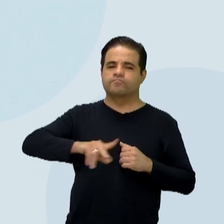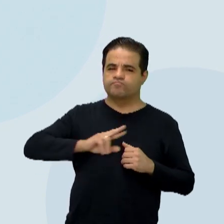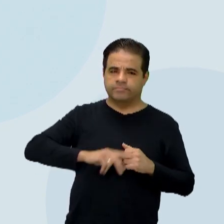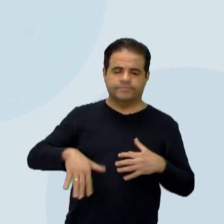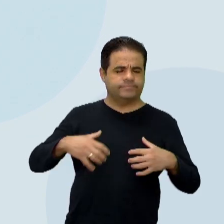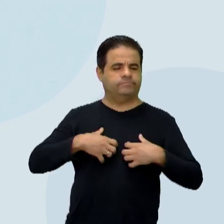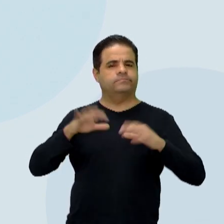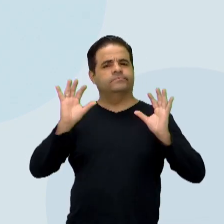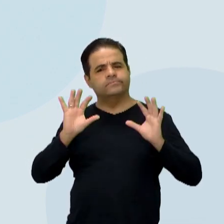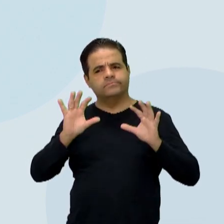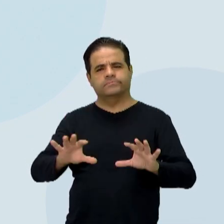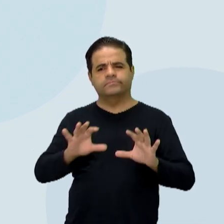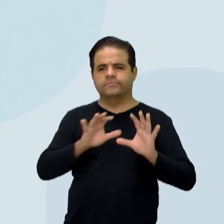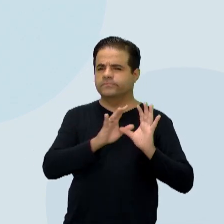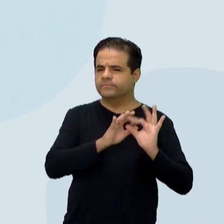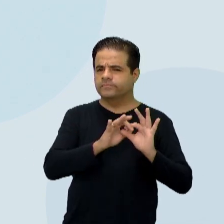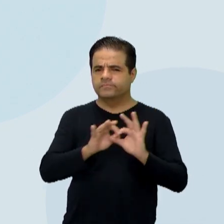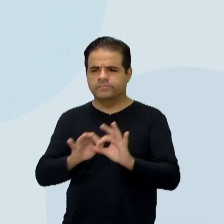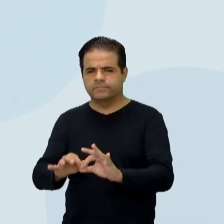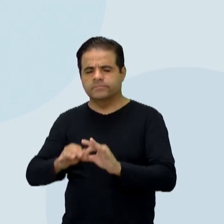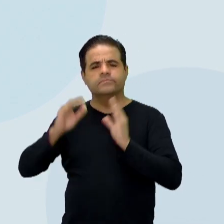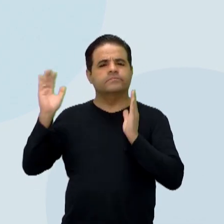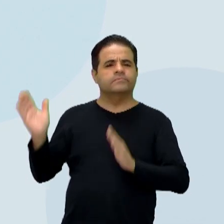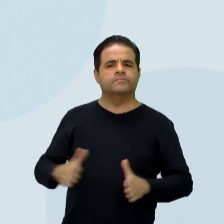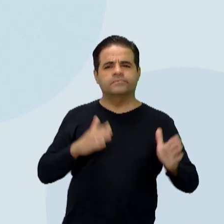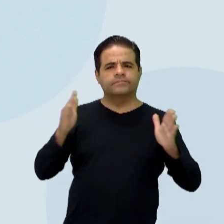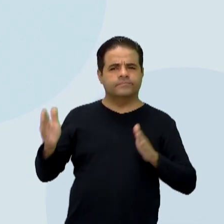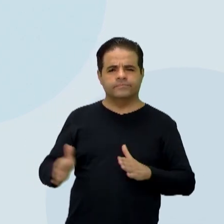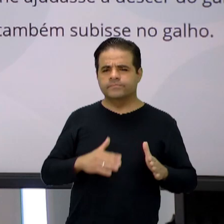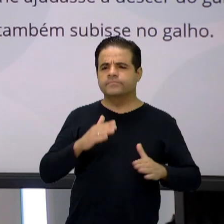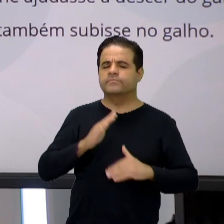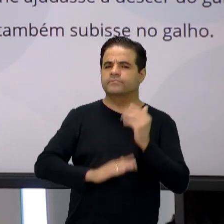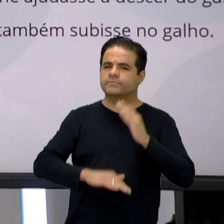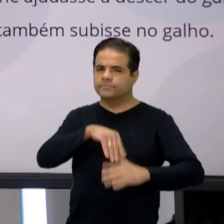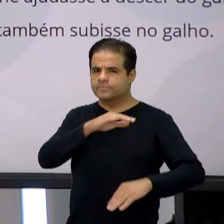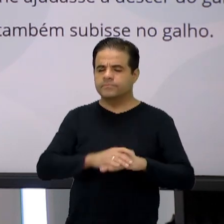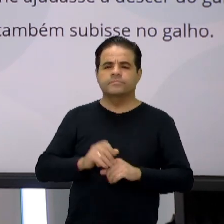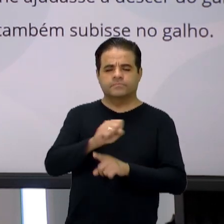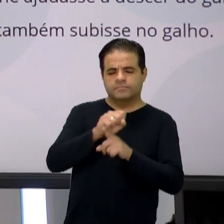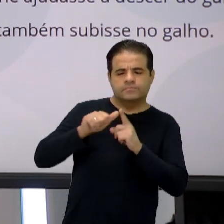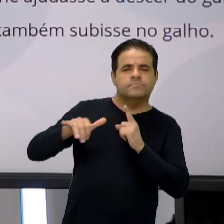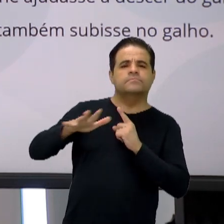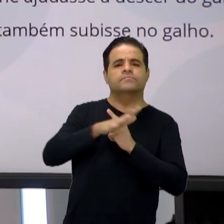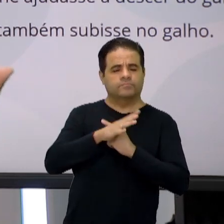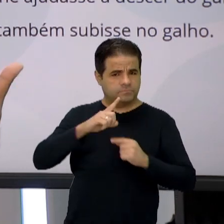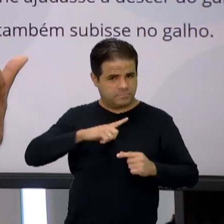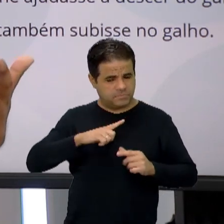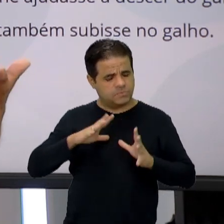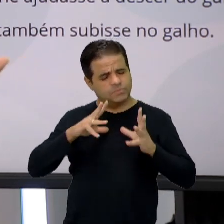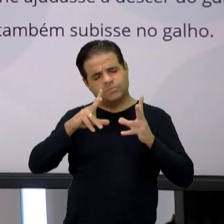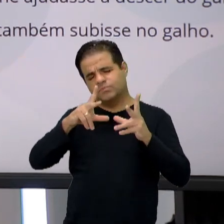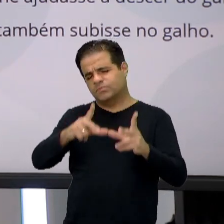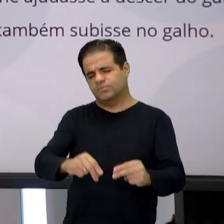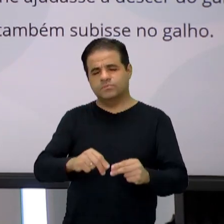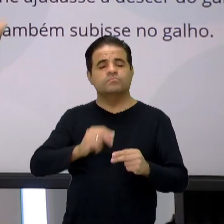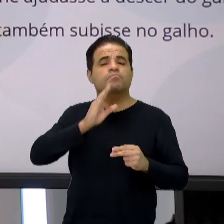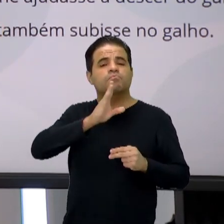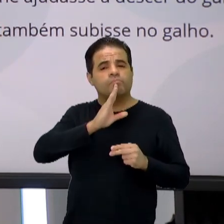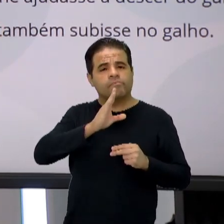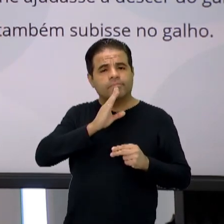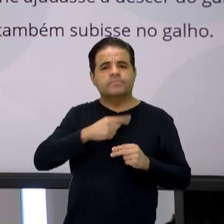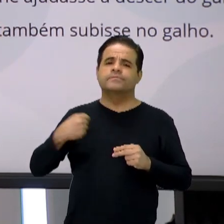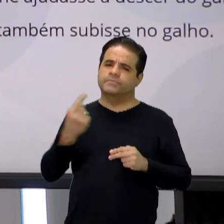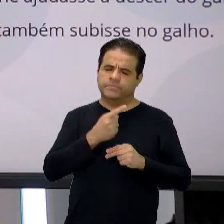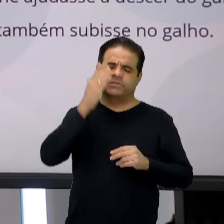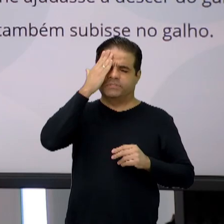as reações, o contexto de produção, os contextos sociais que envolvem tudo ali. Então, todo esse conhecimento que a